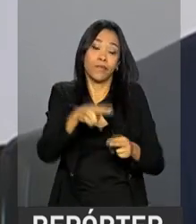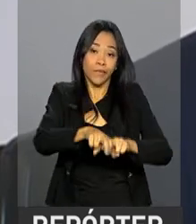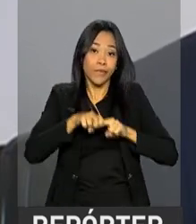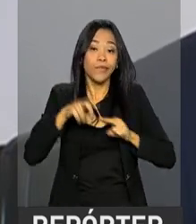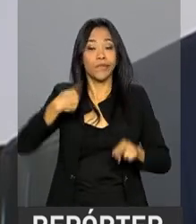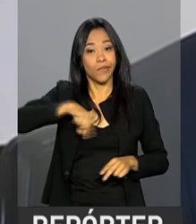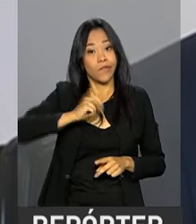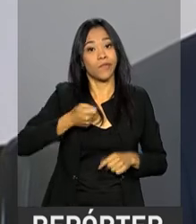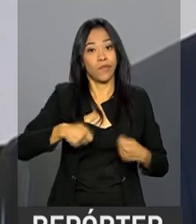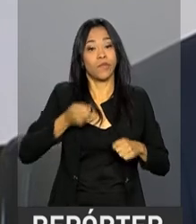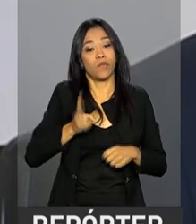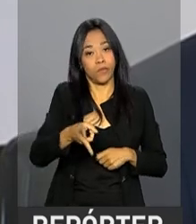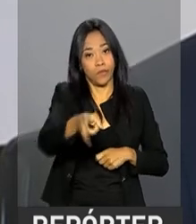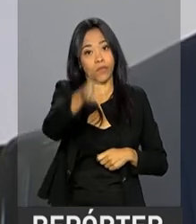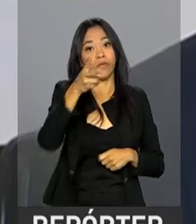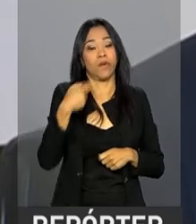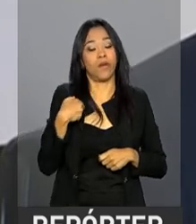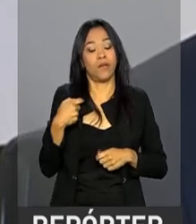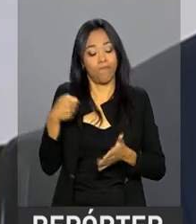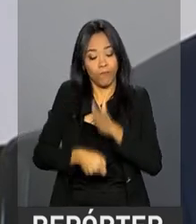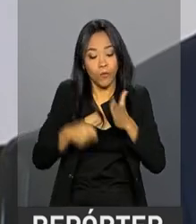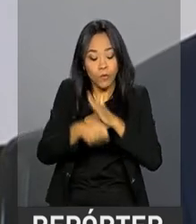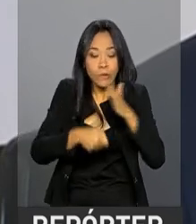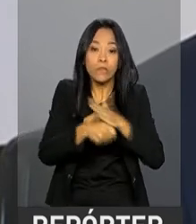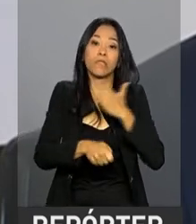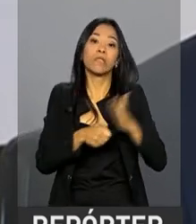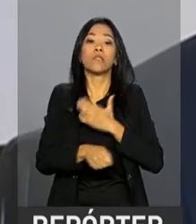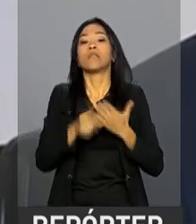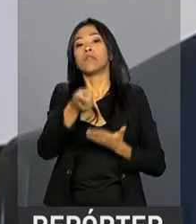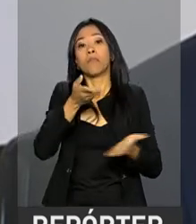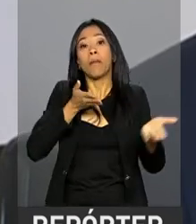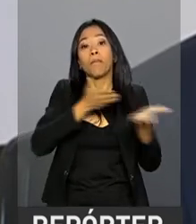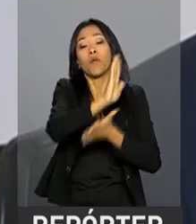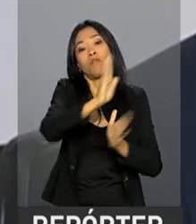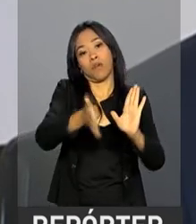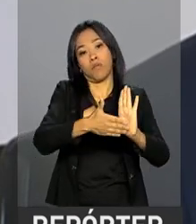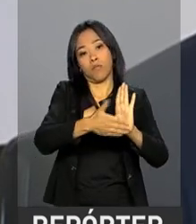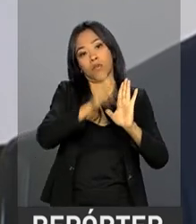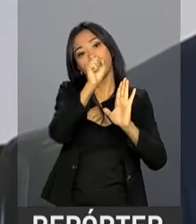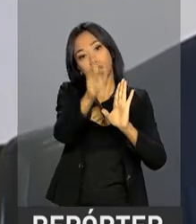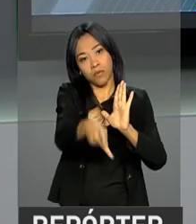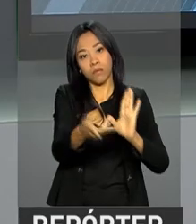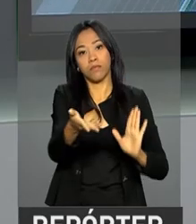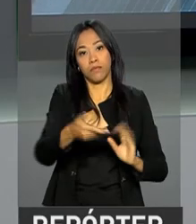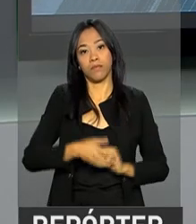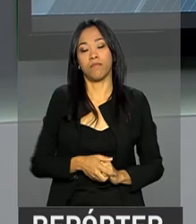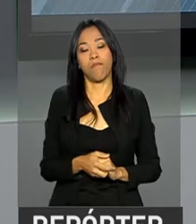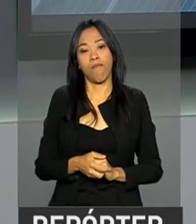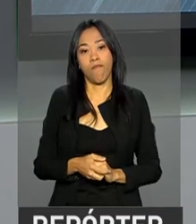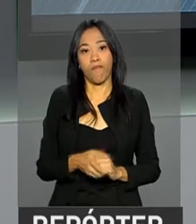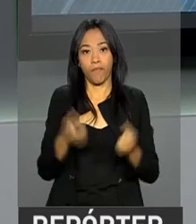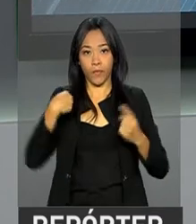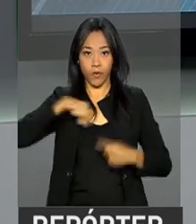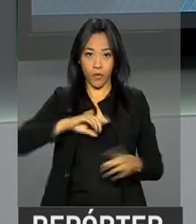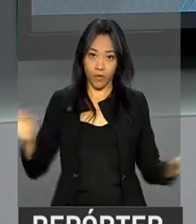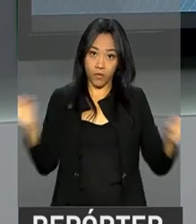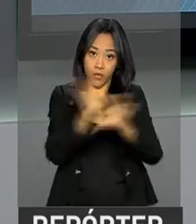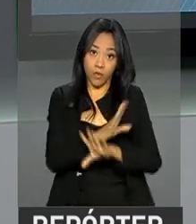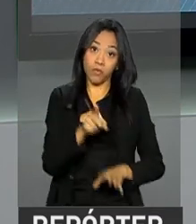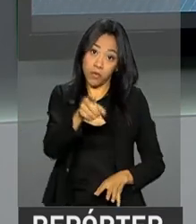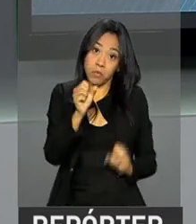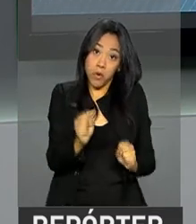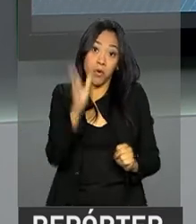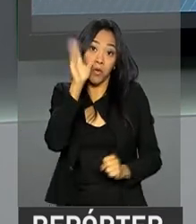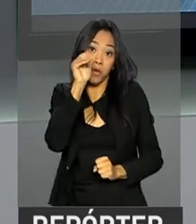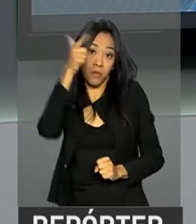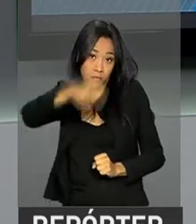a gente tem que continuar perseverando em termos de aprovação da reforma da previdência nós ficamos por aqui você pode